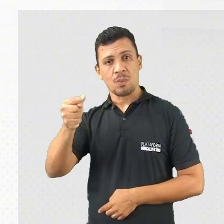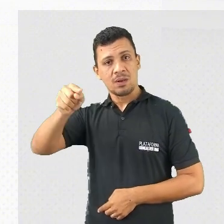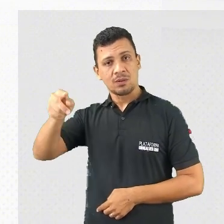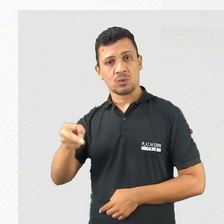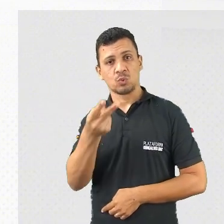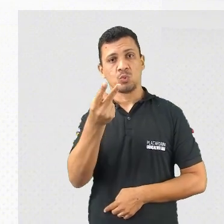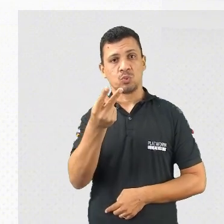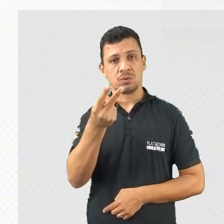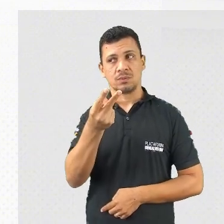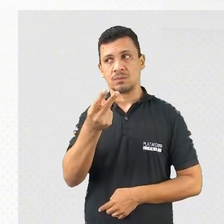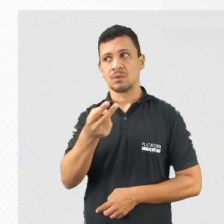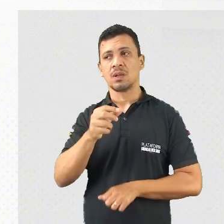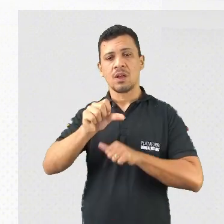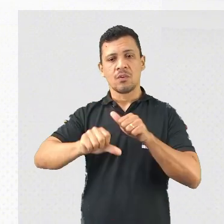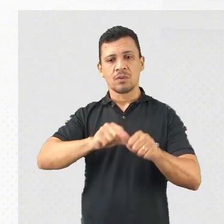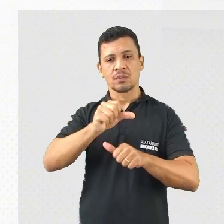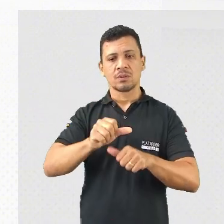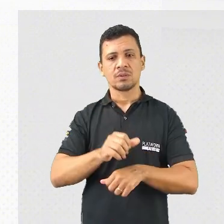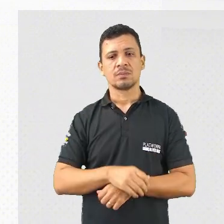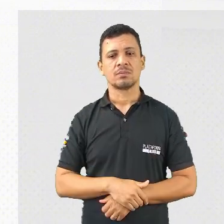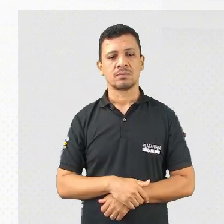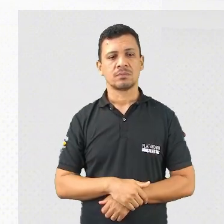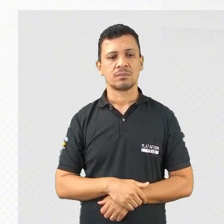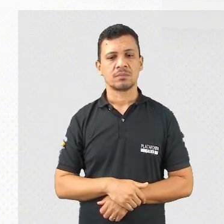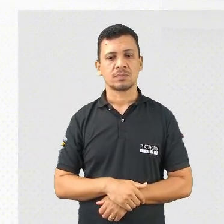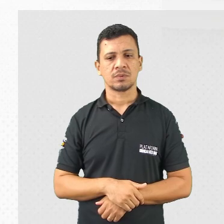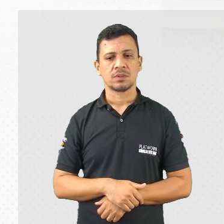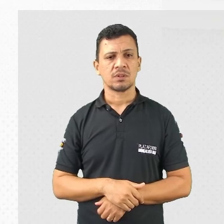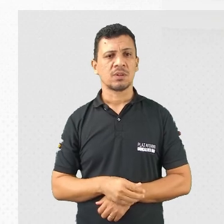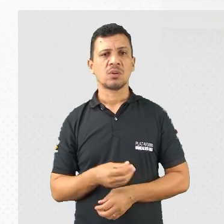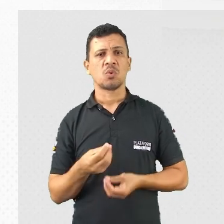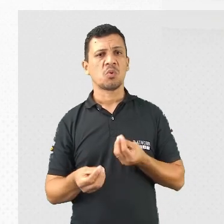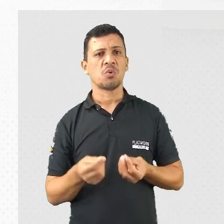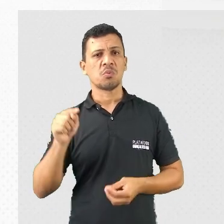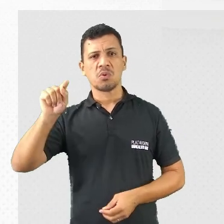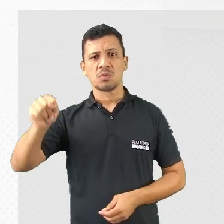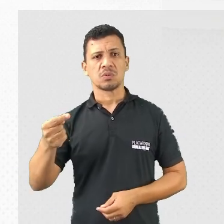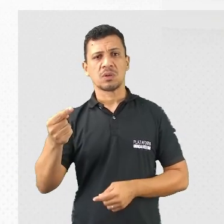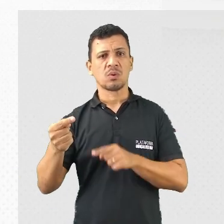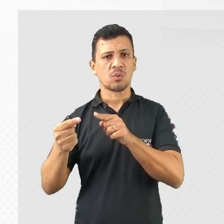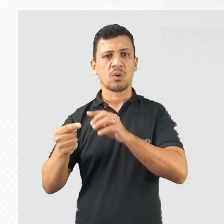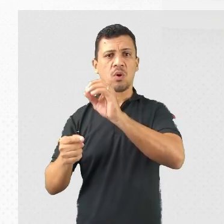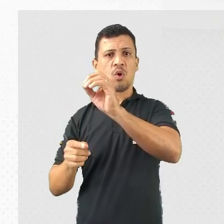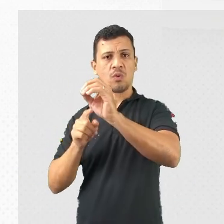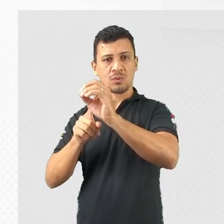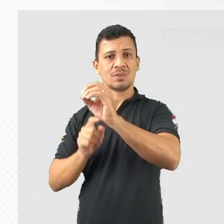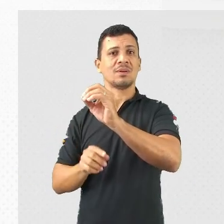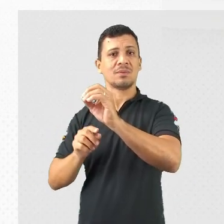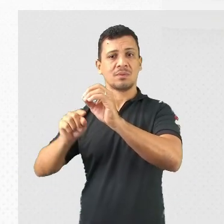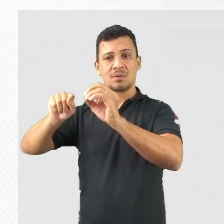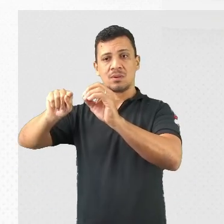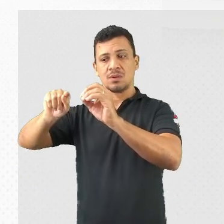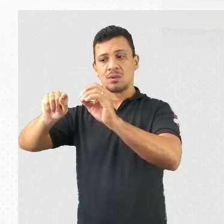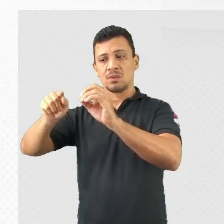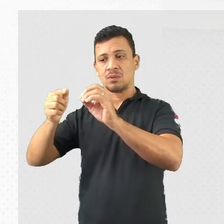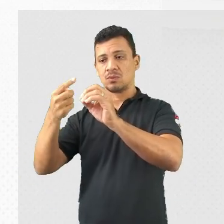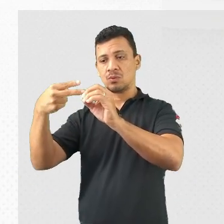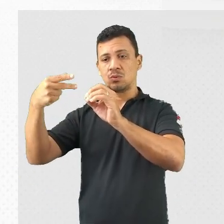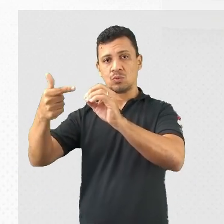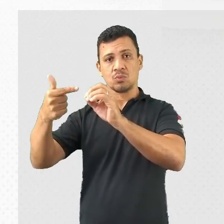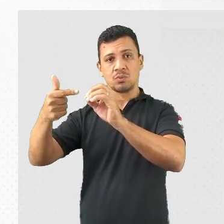Então, isso aqui vai virar aí só tem uma casa, professor, para correr. Então, você acrescenta mais um zero. Aí, por isso que